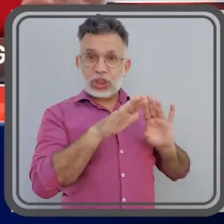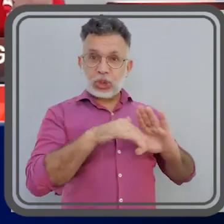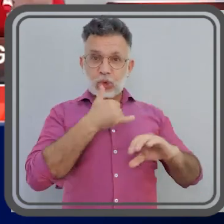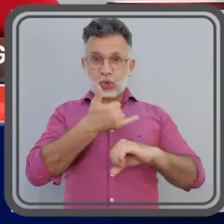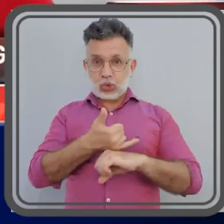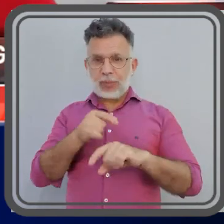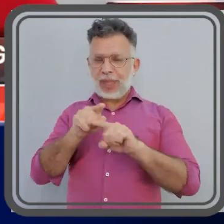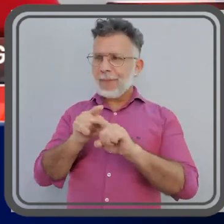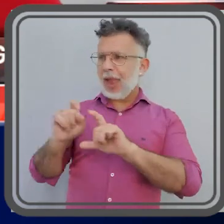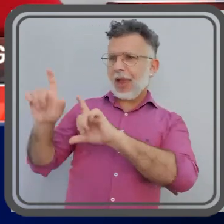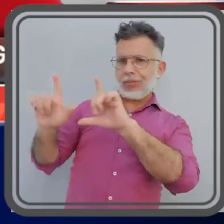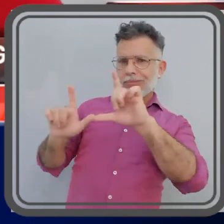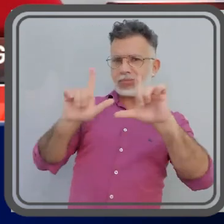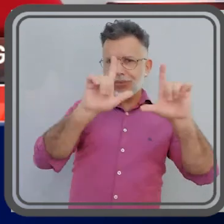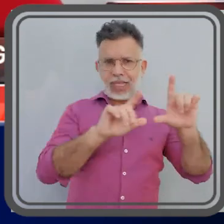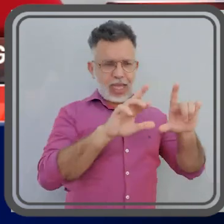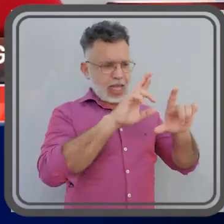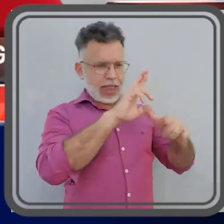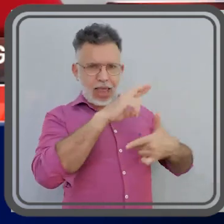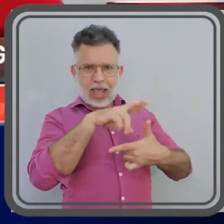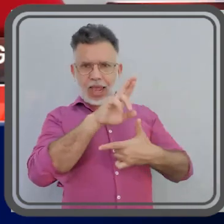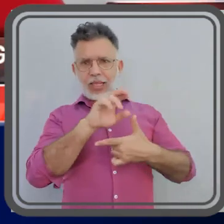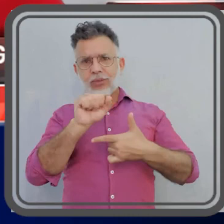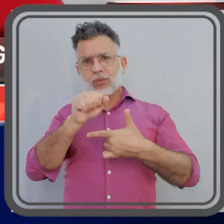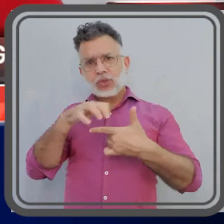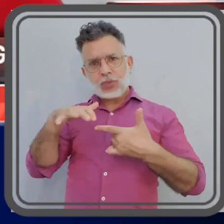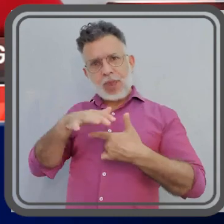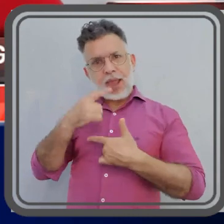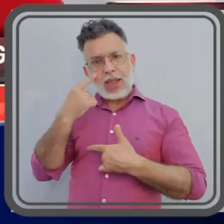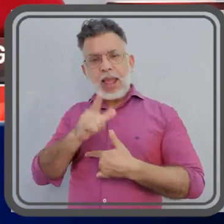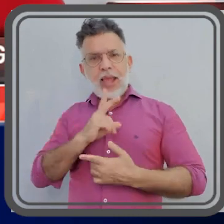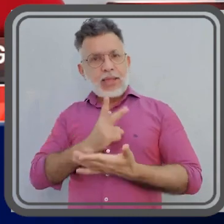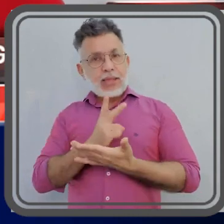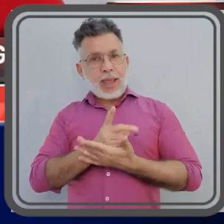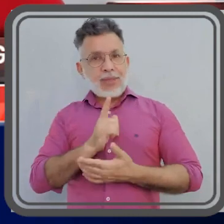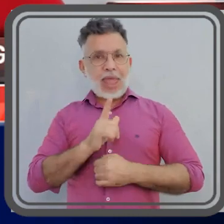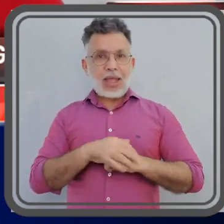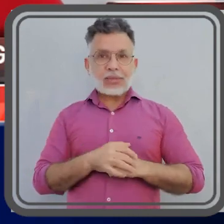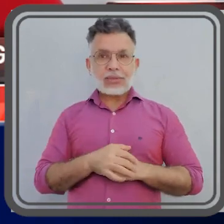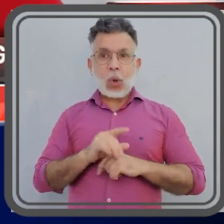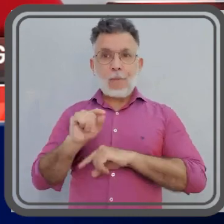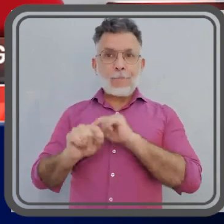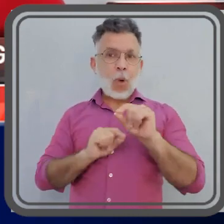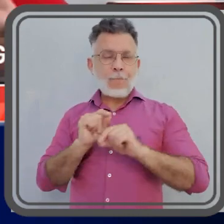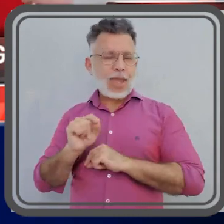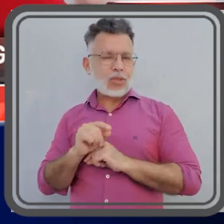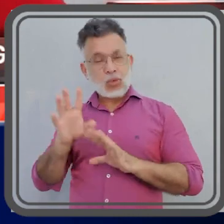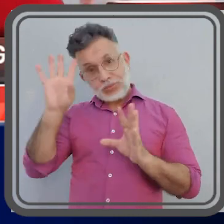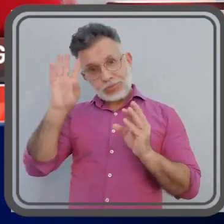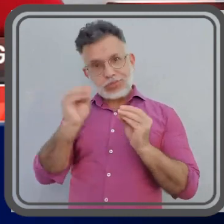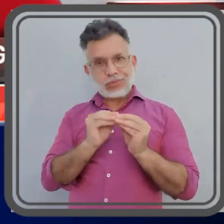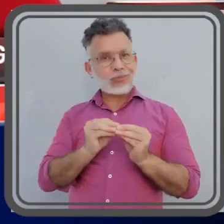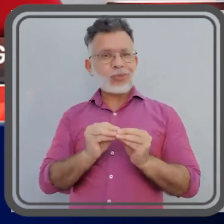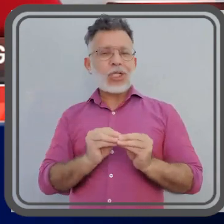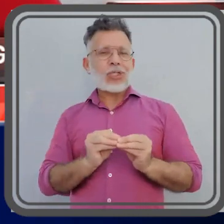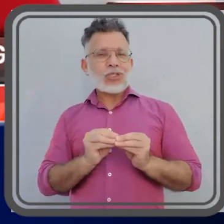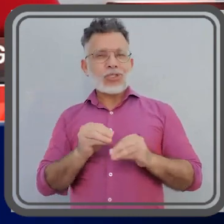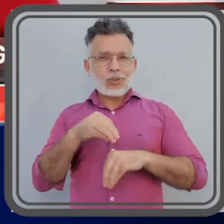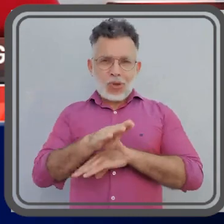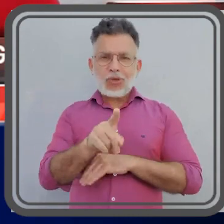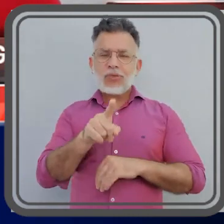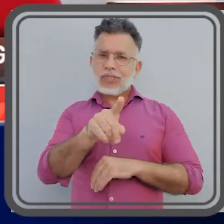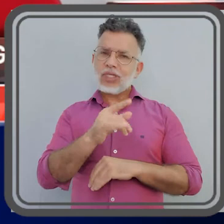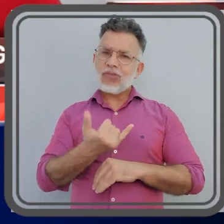nas unidades da Regus, do Space, aí, que estão acompanhando, sempre tem aquele momento de wrap-up, digamos assim, um fechamento, né? Então, se